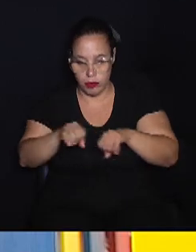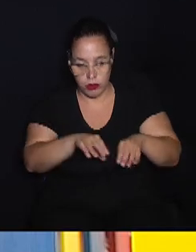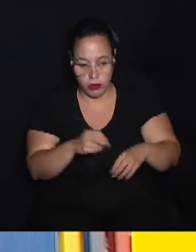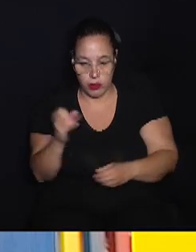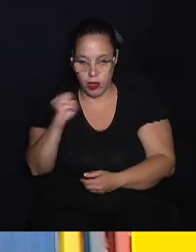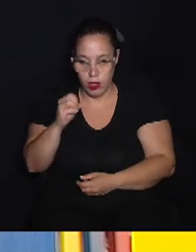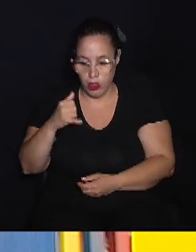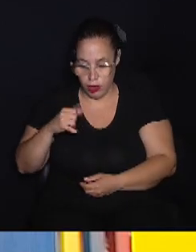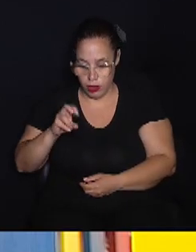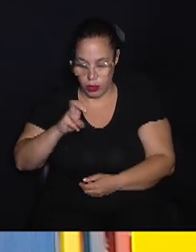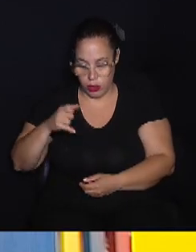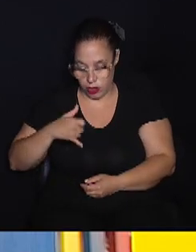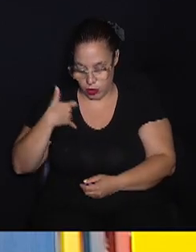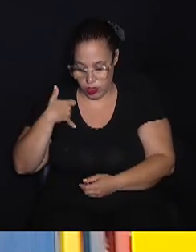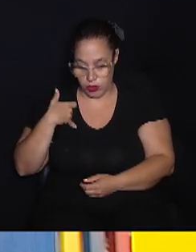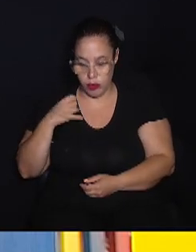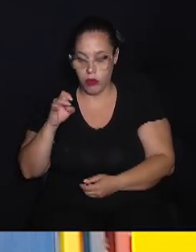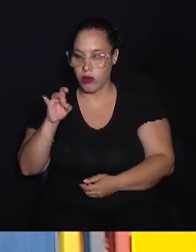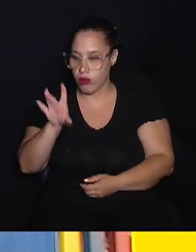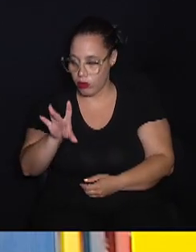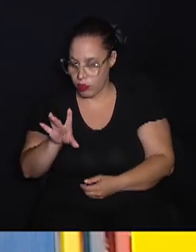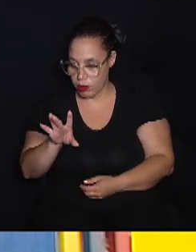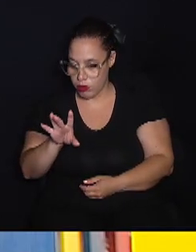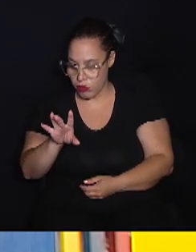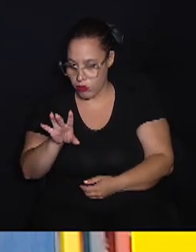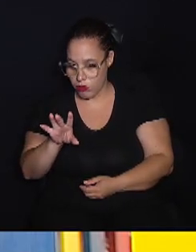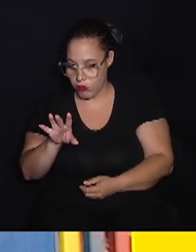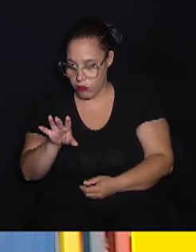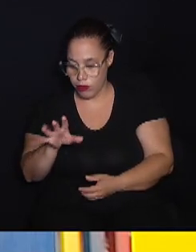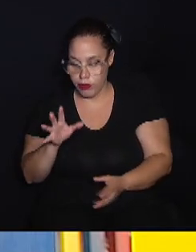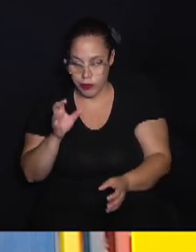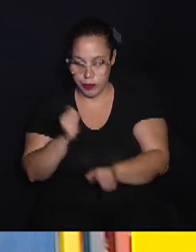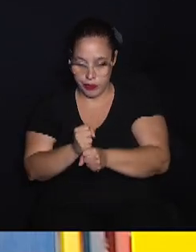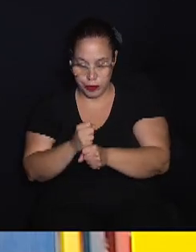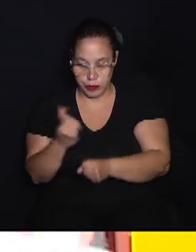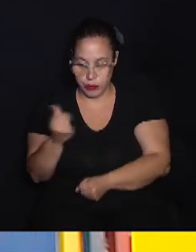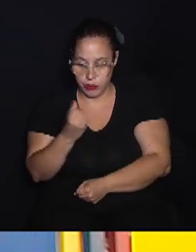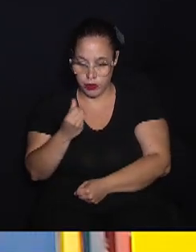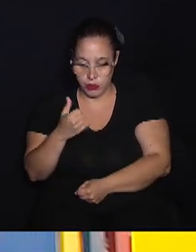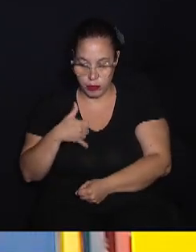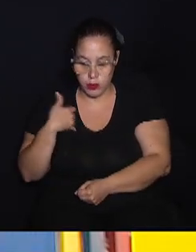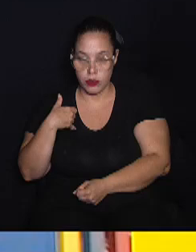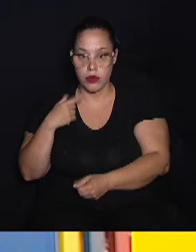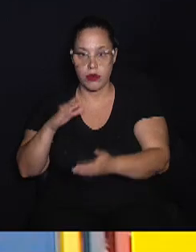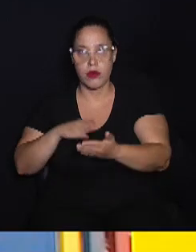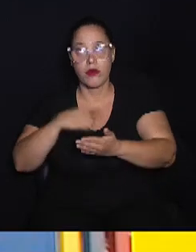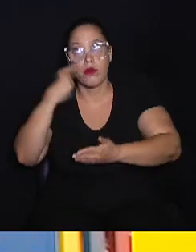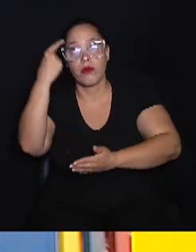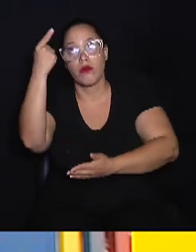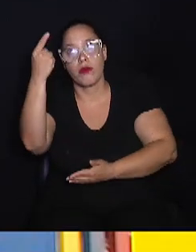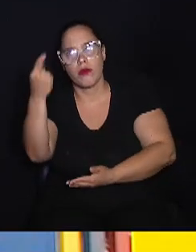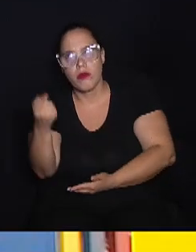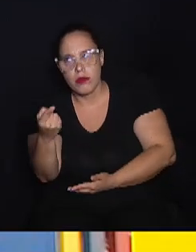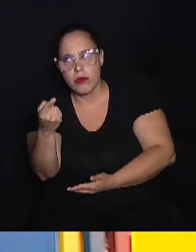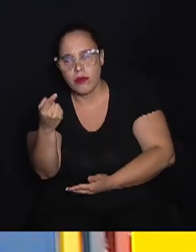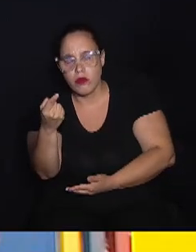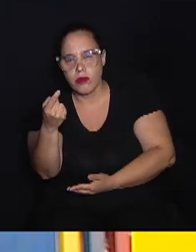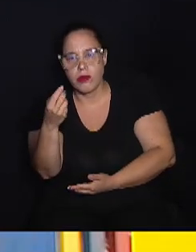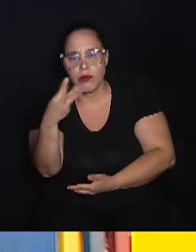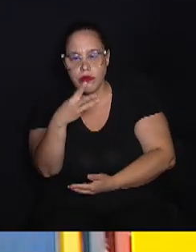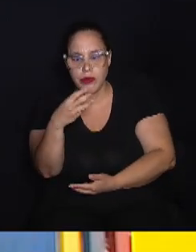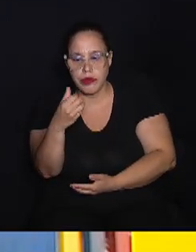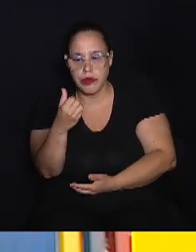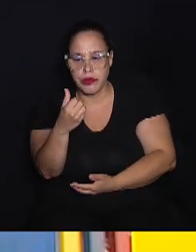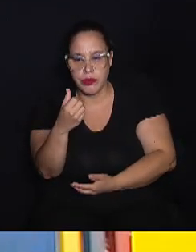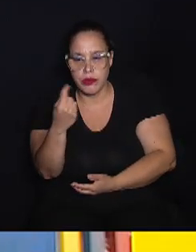0 a 5 anos né e e aquelas que completarão 6 anos somente a partir eh de de 31 de